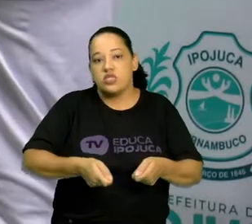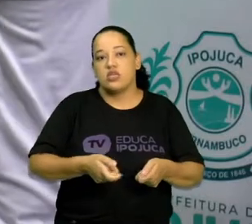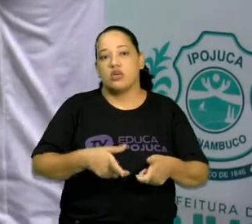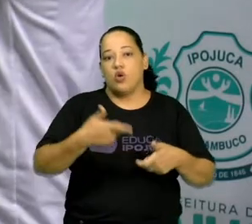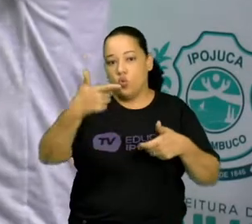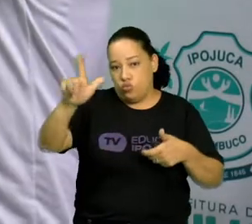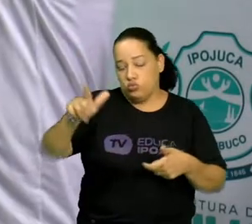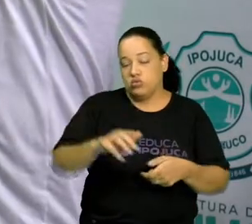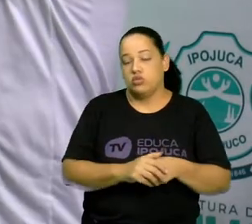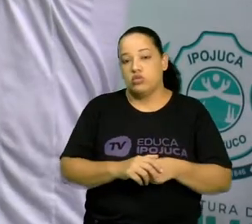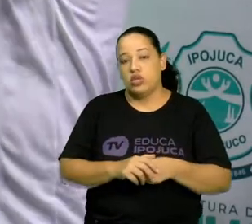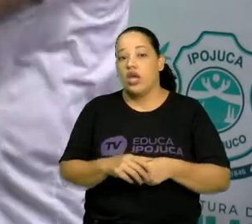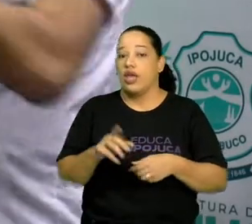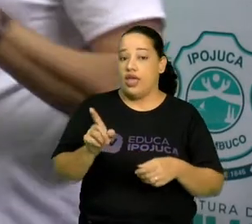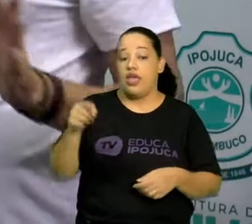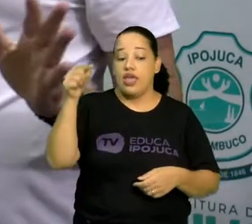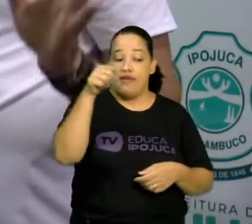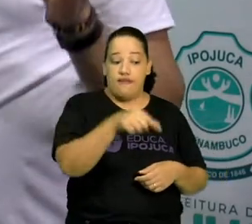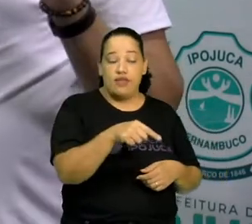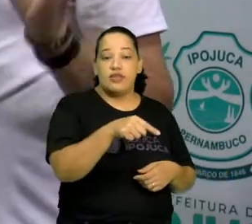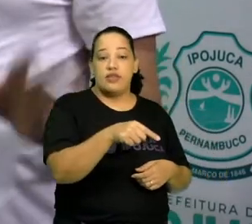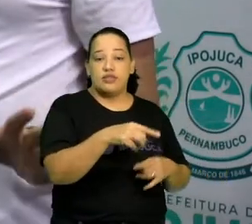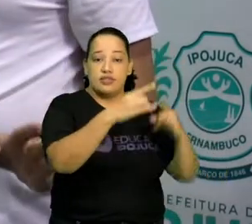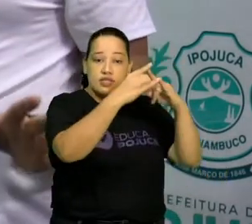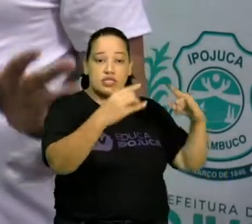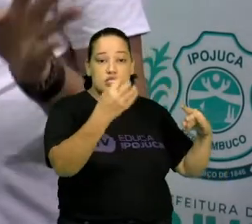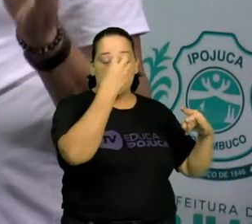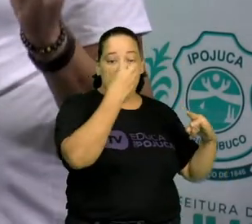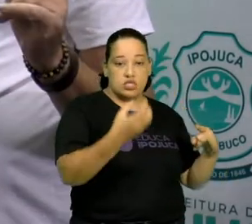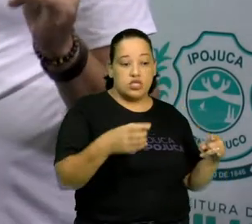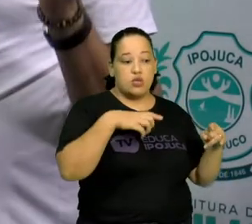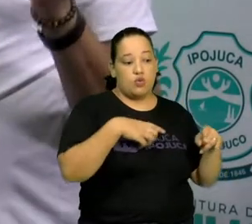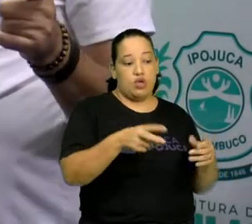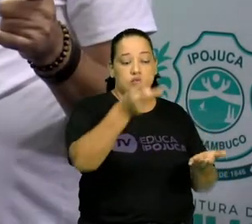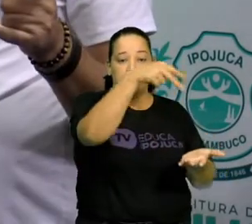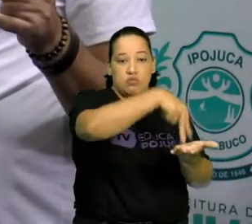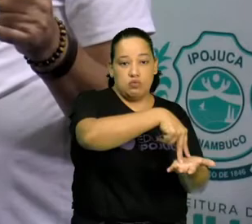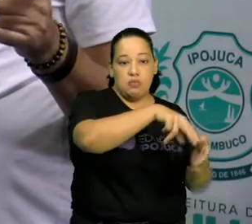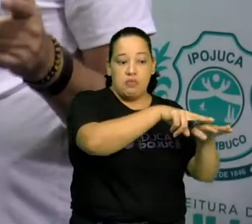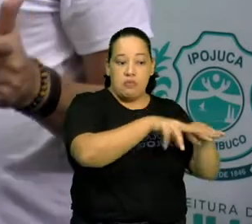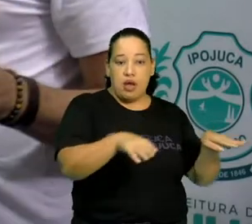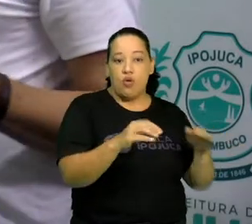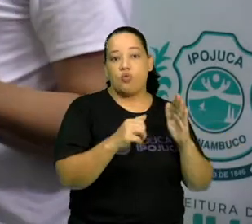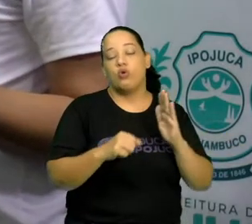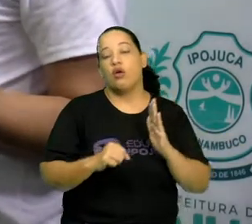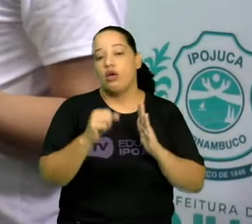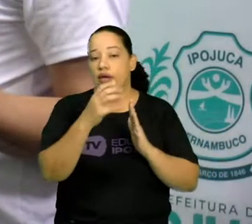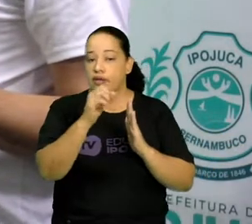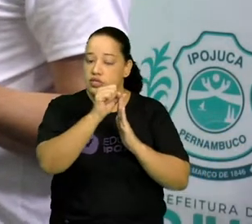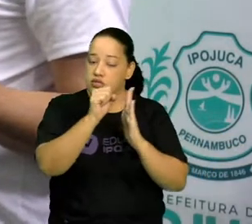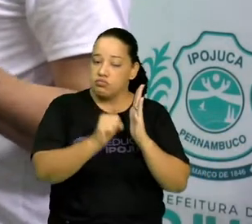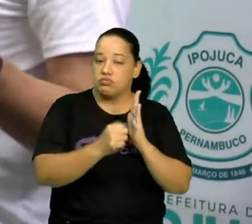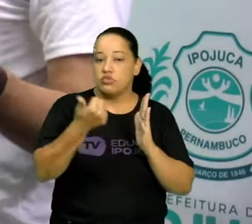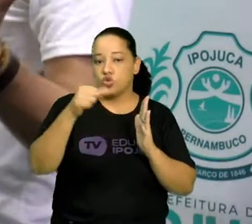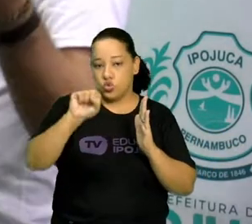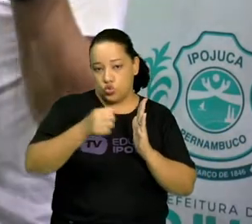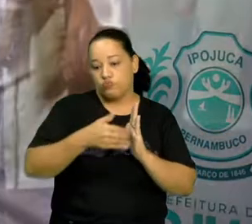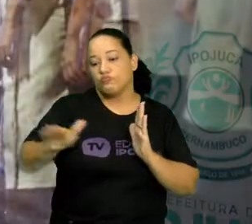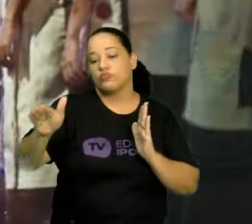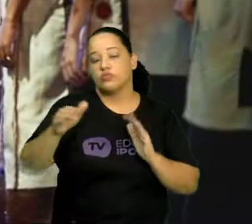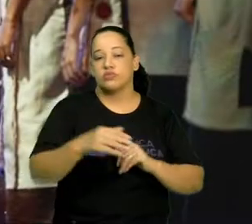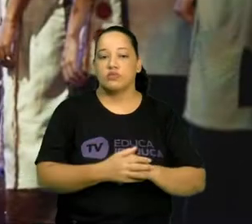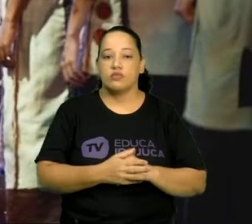Esse circo com picadeiro é a partir do século 18, beleza? E, por